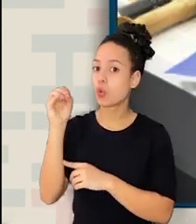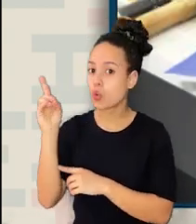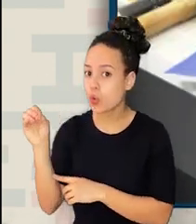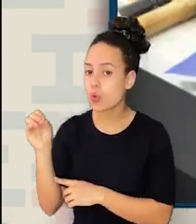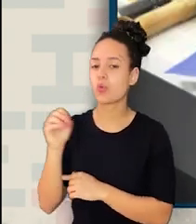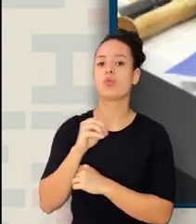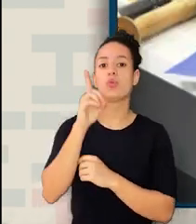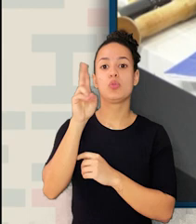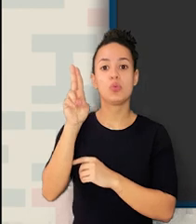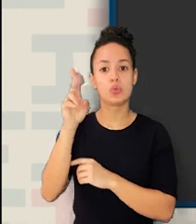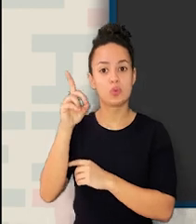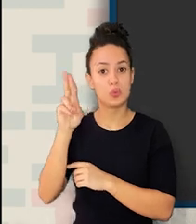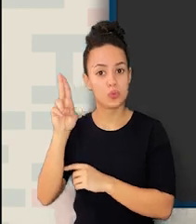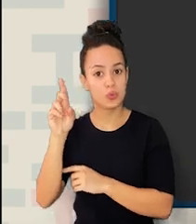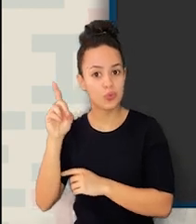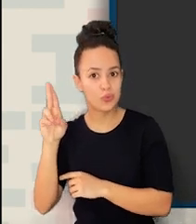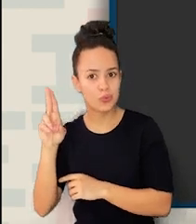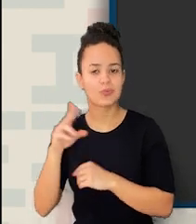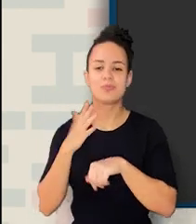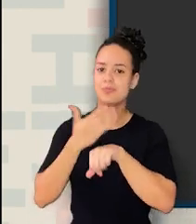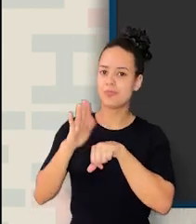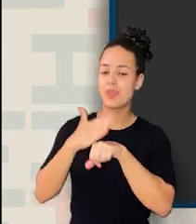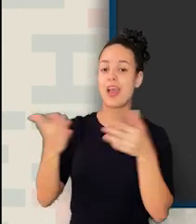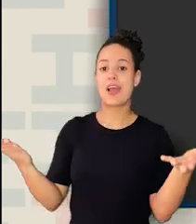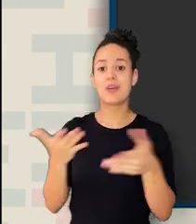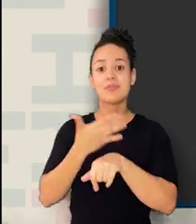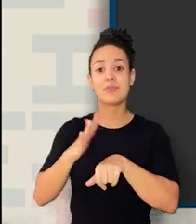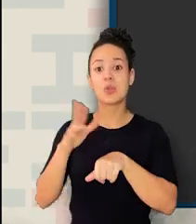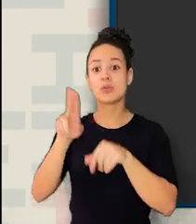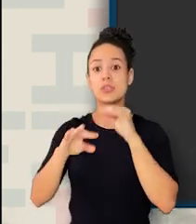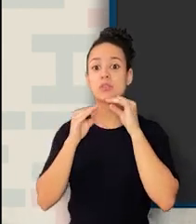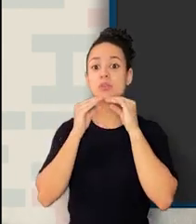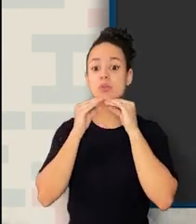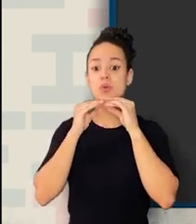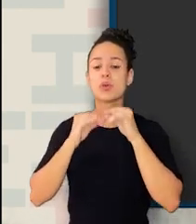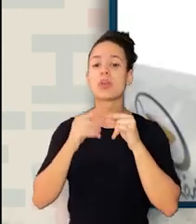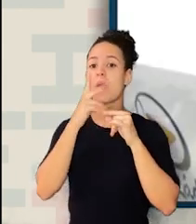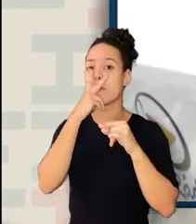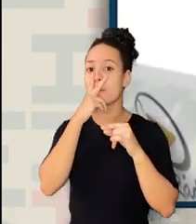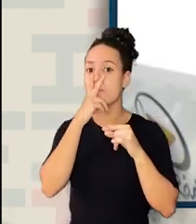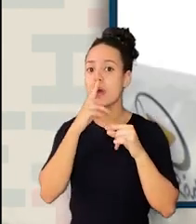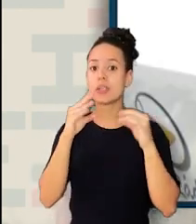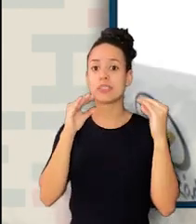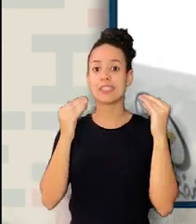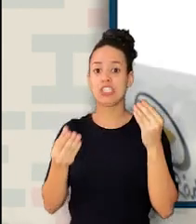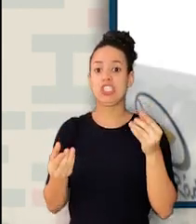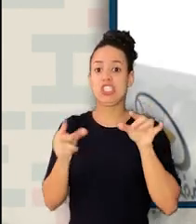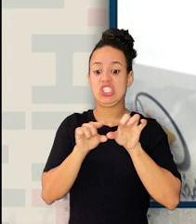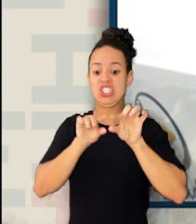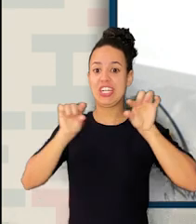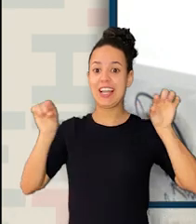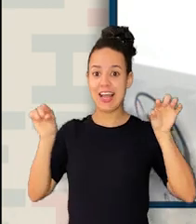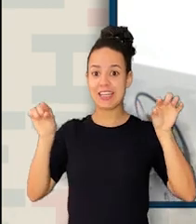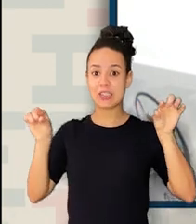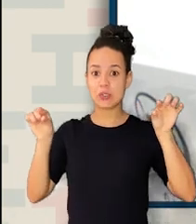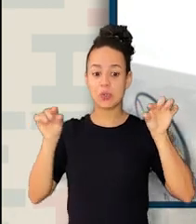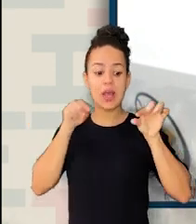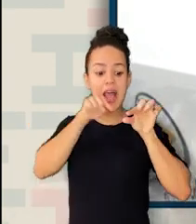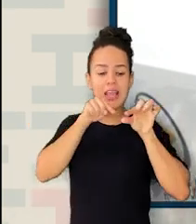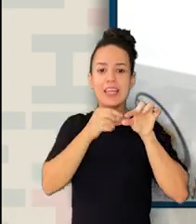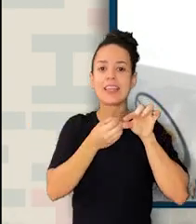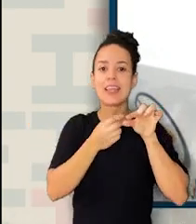dugudugudu. Agora, o exercício é fazer com a flauta assim de lado, ó, como se ela fosse transversa, você vai fazer na